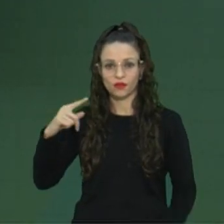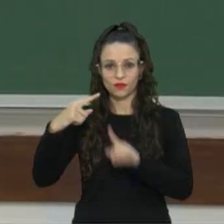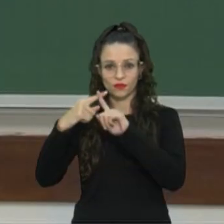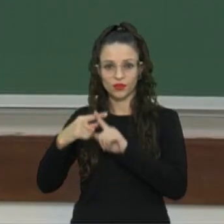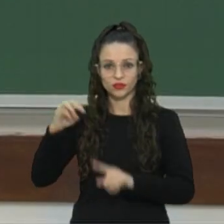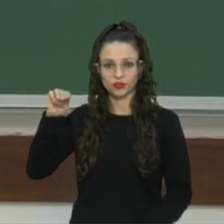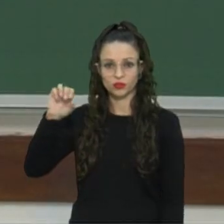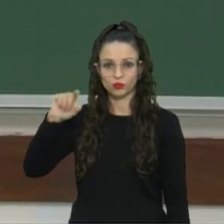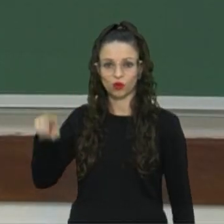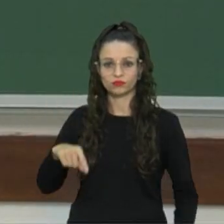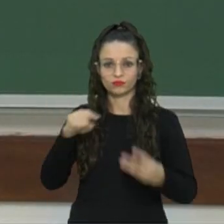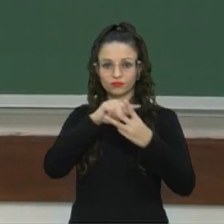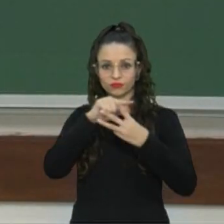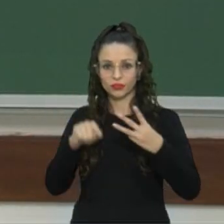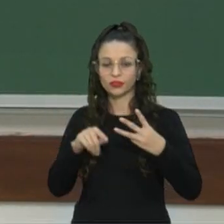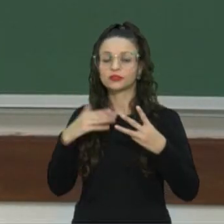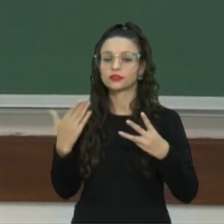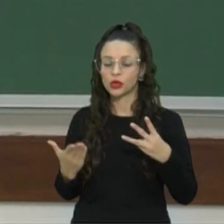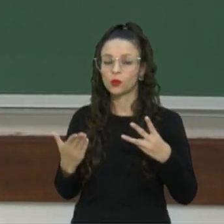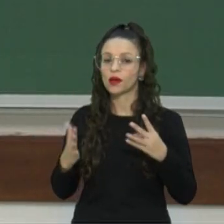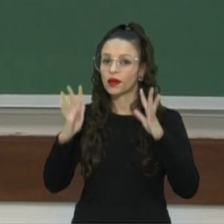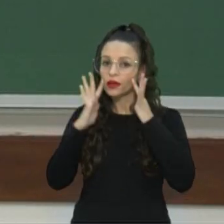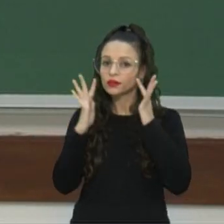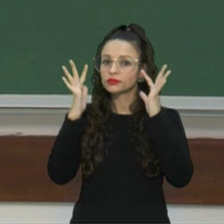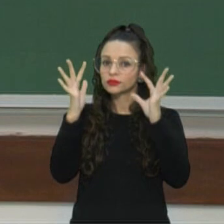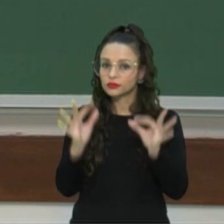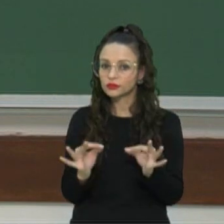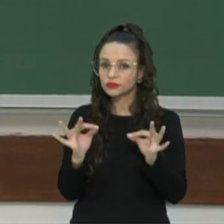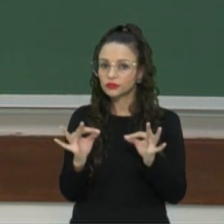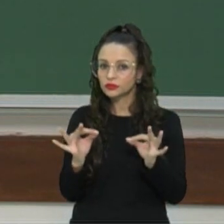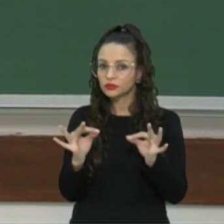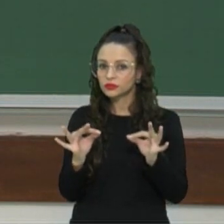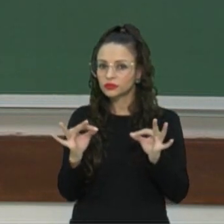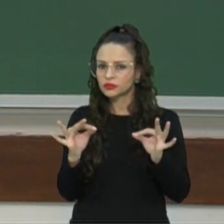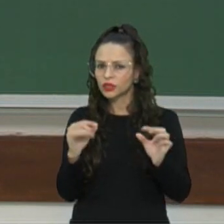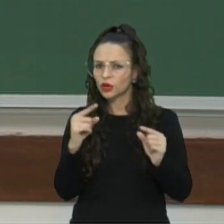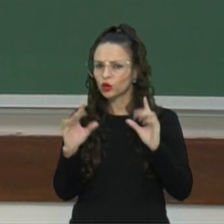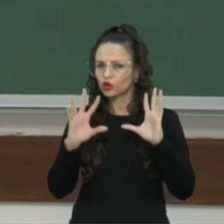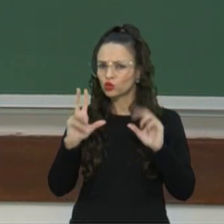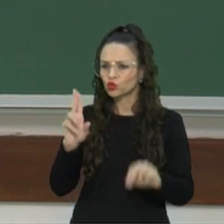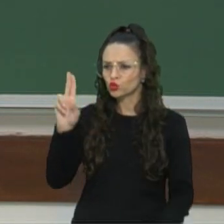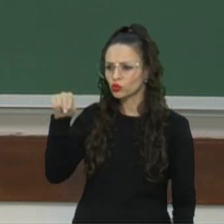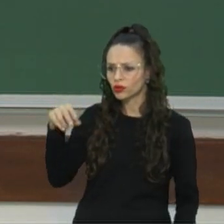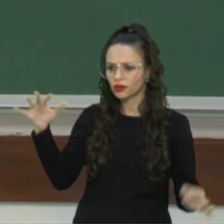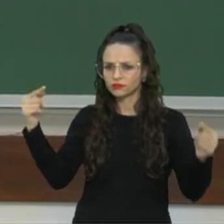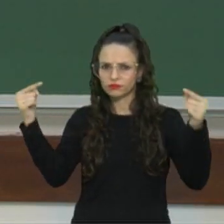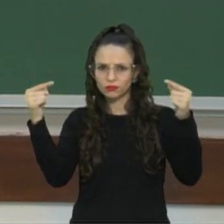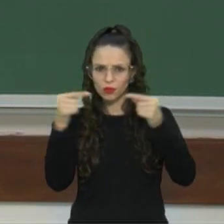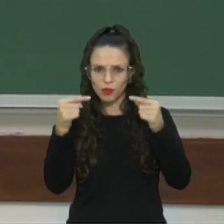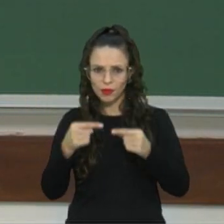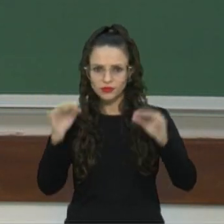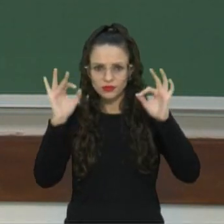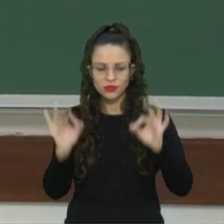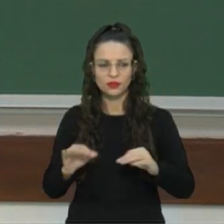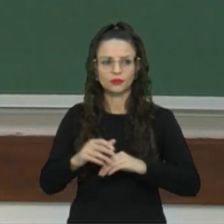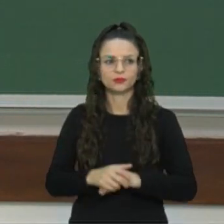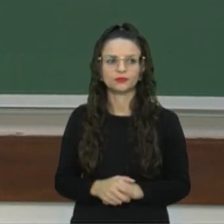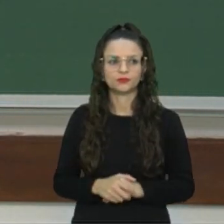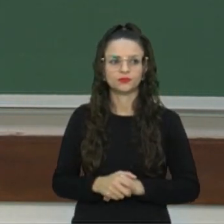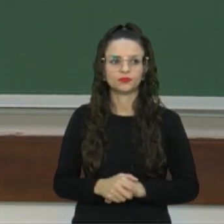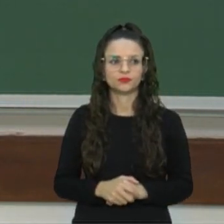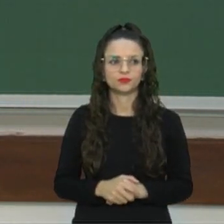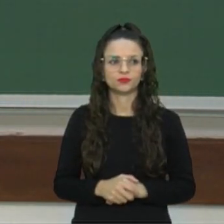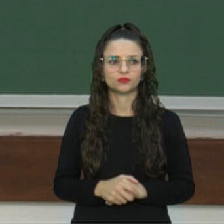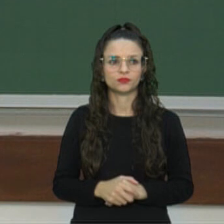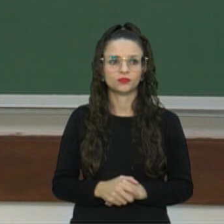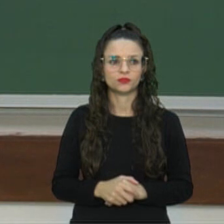três valores numéricos. E aí, eu tenho que prestar atenção se as unidades de medida estão todas adequadas. Então, a primeira